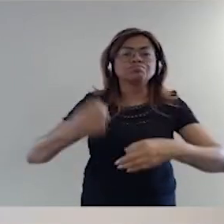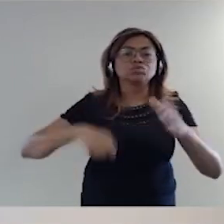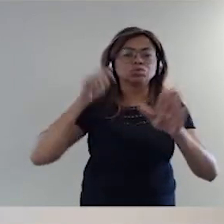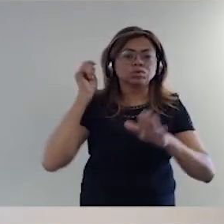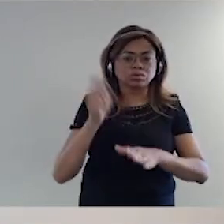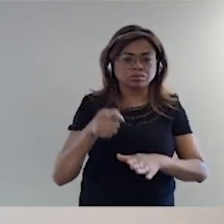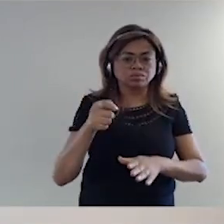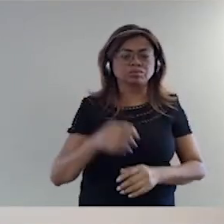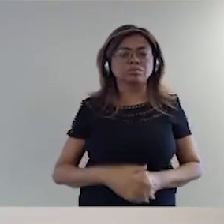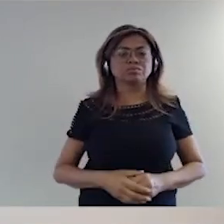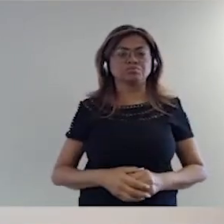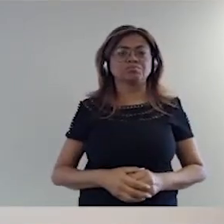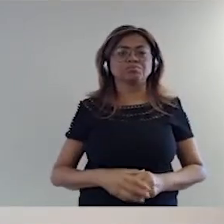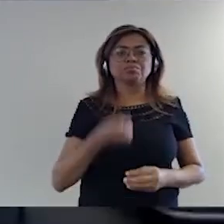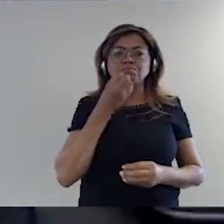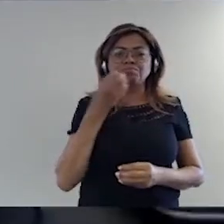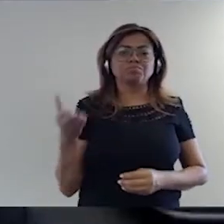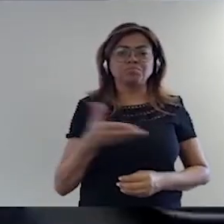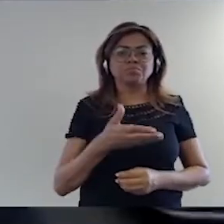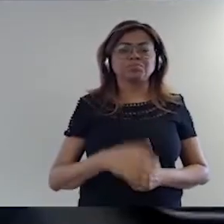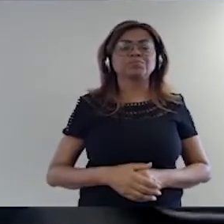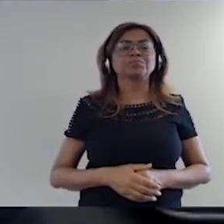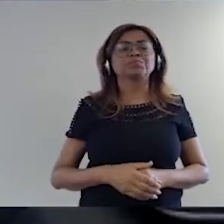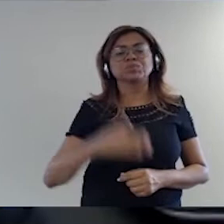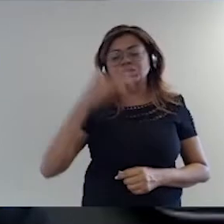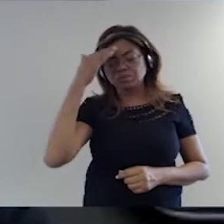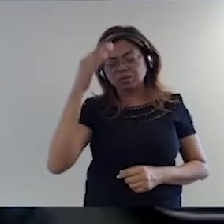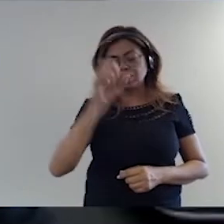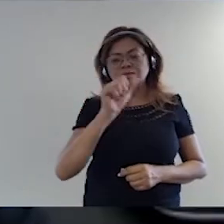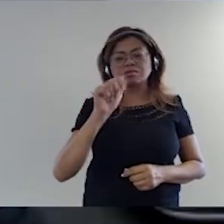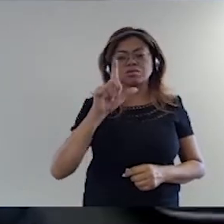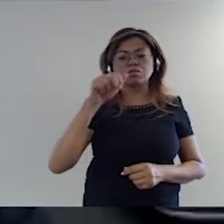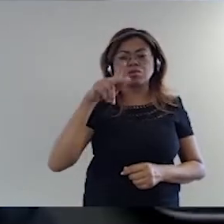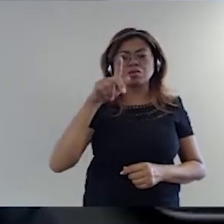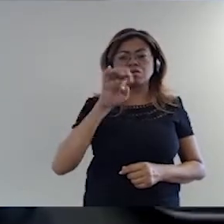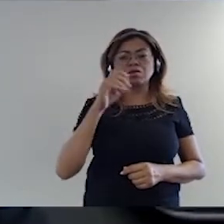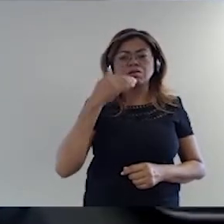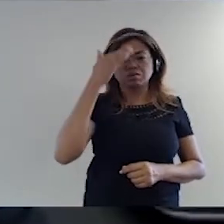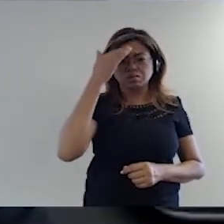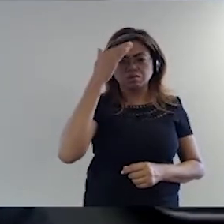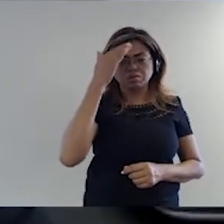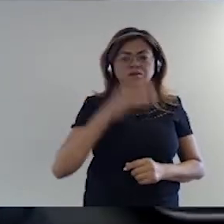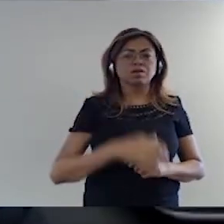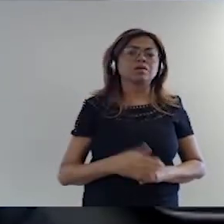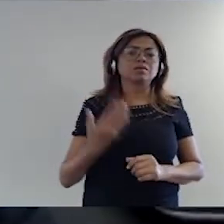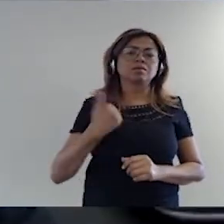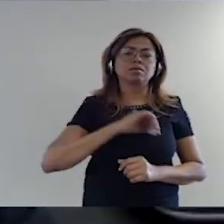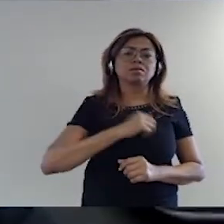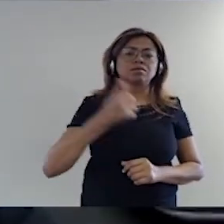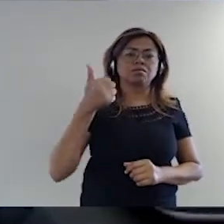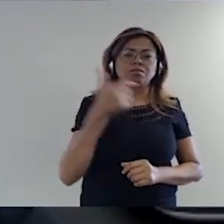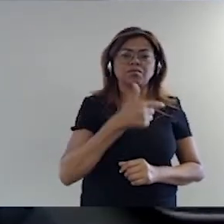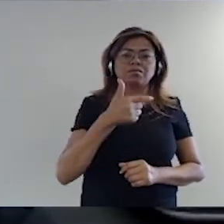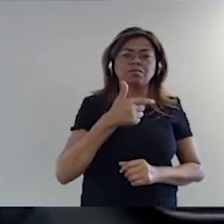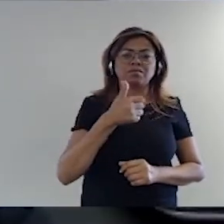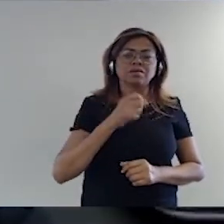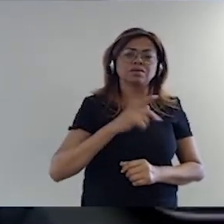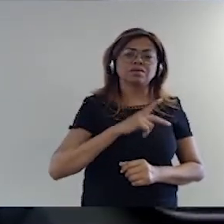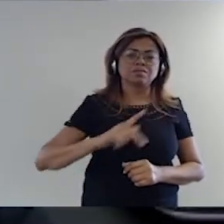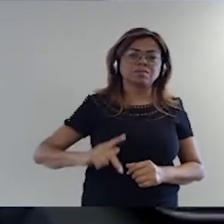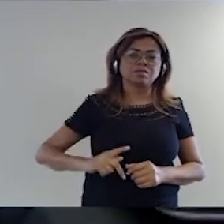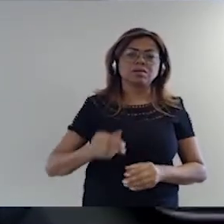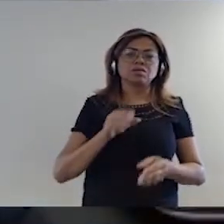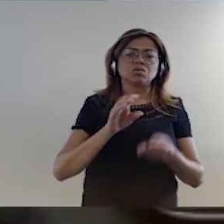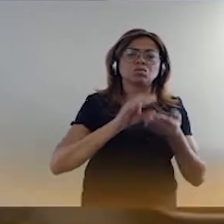presidente. Obrigado, Solange, pela oportunidade. nossa vice-presidente do